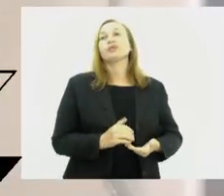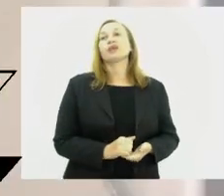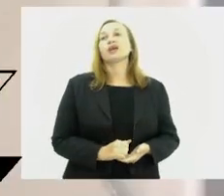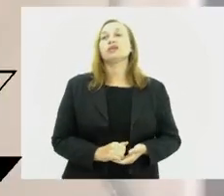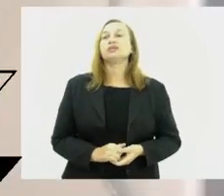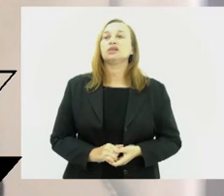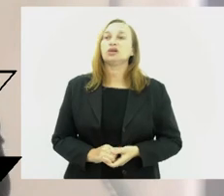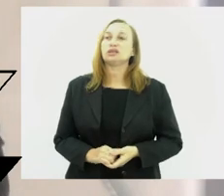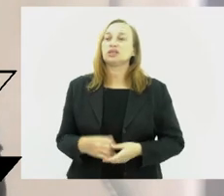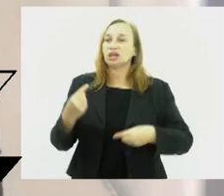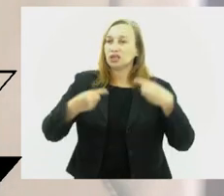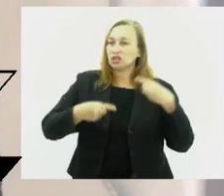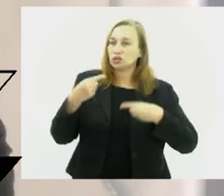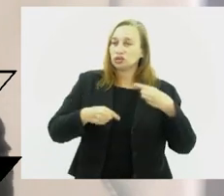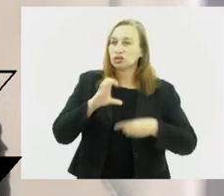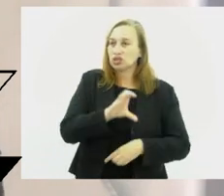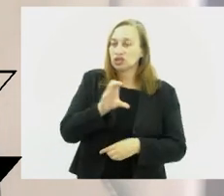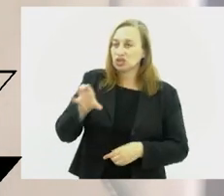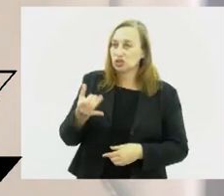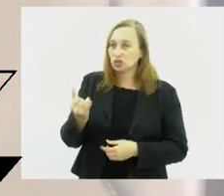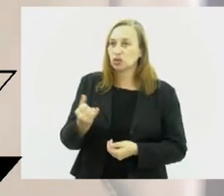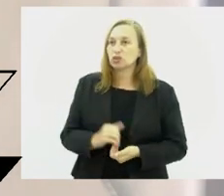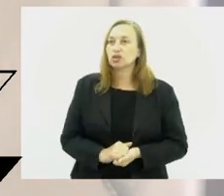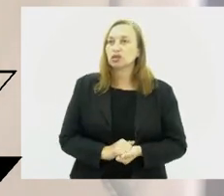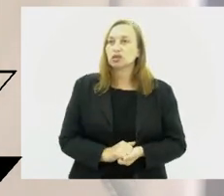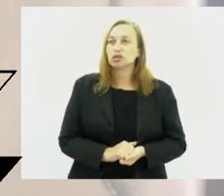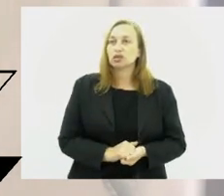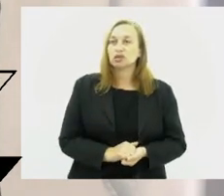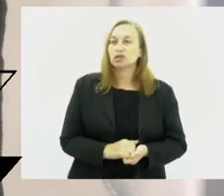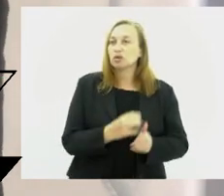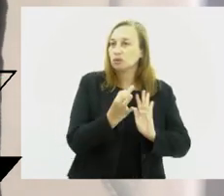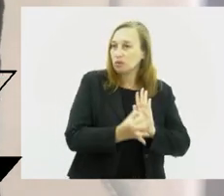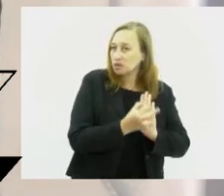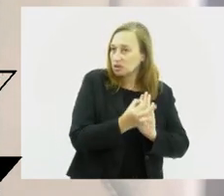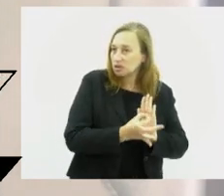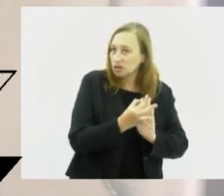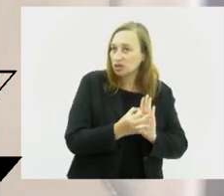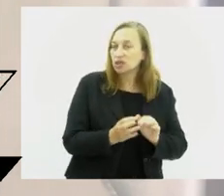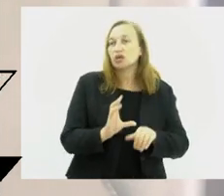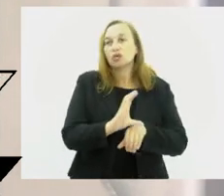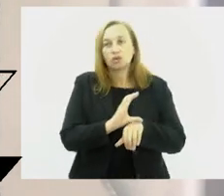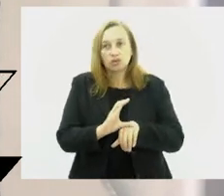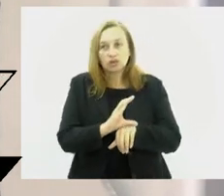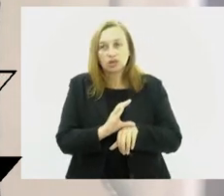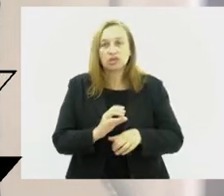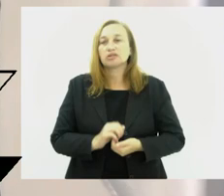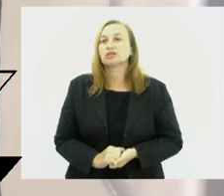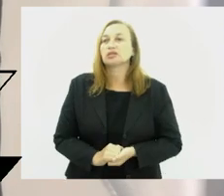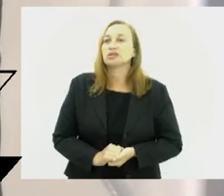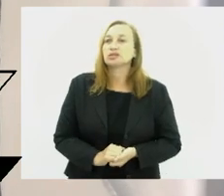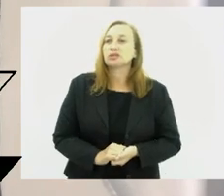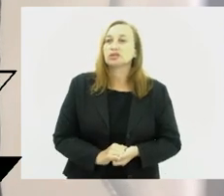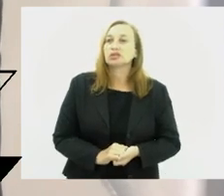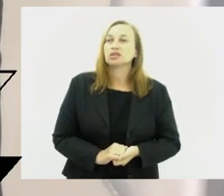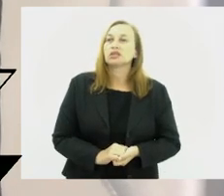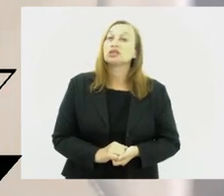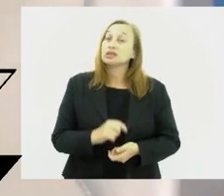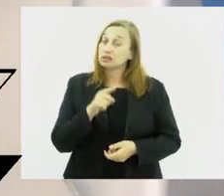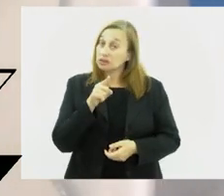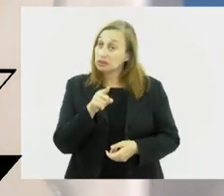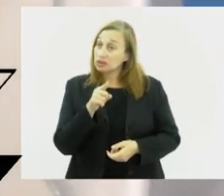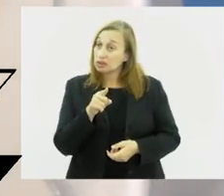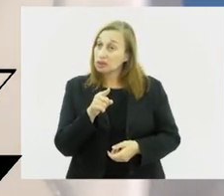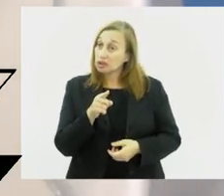durante as discussões na CCJ, nós damos os pareceres pela constitucionalidade, para definir se aquela